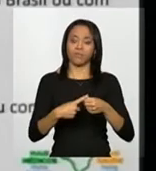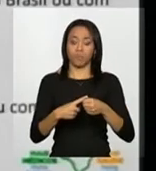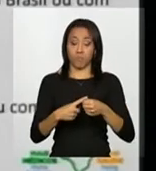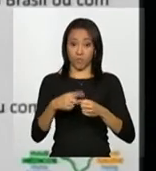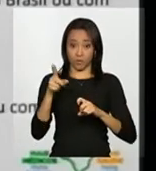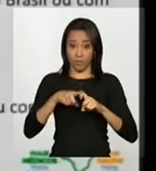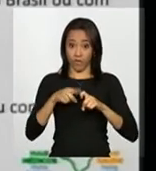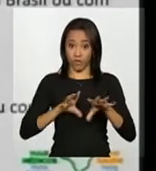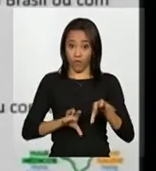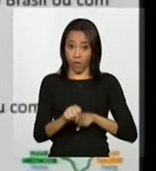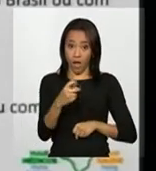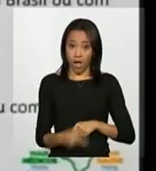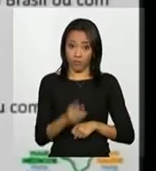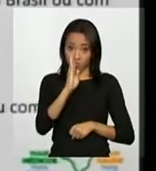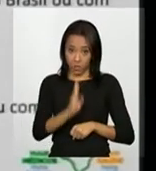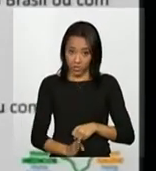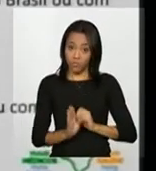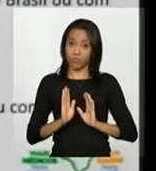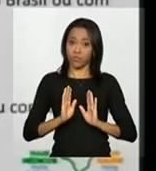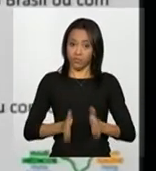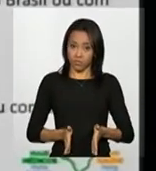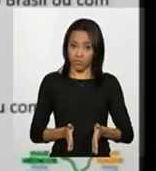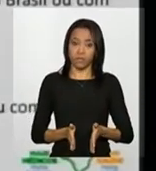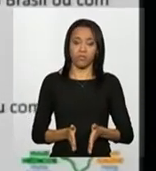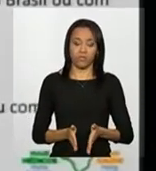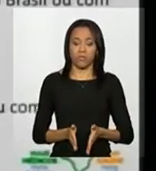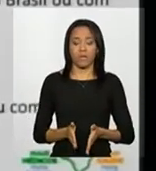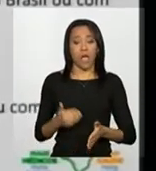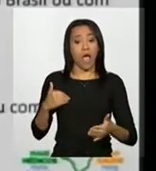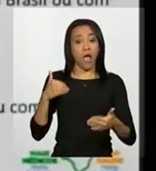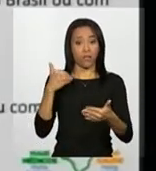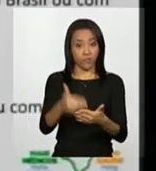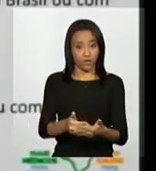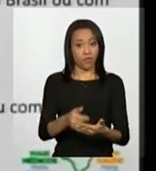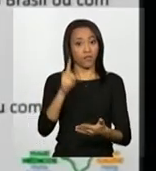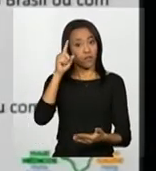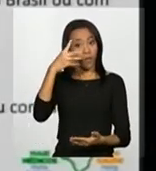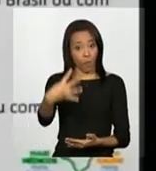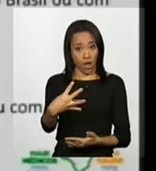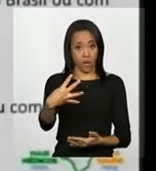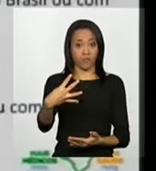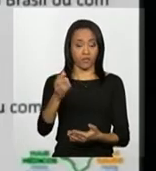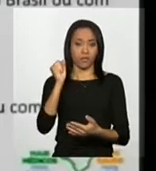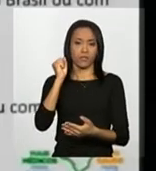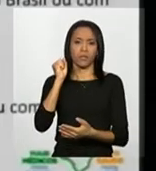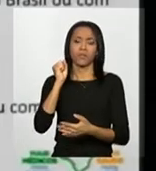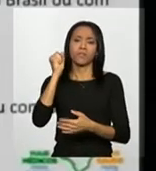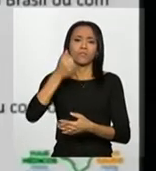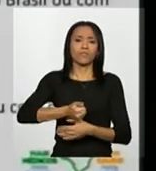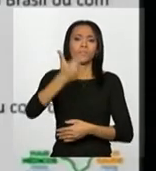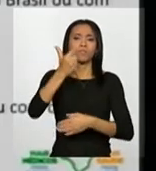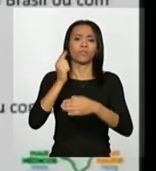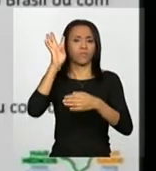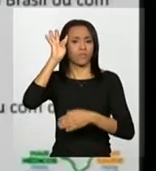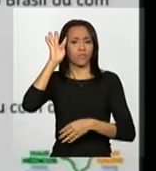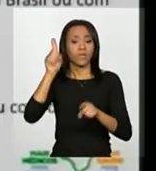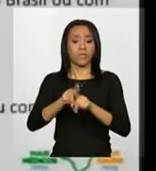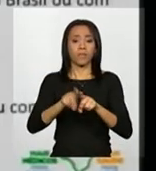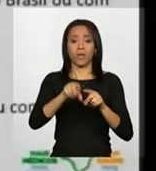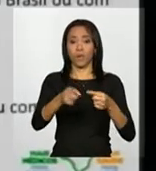Brasil ou com diploma revalidado isso vai até a próxima quarta-feira meia-noite de 6 a 9 de